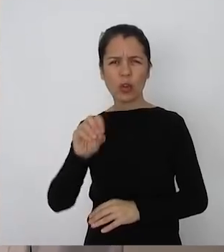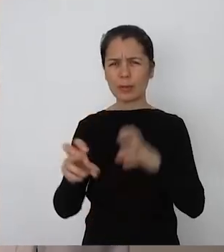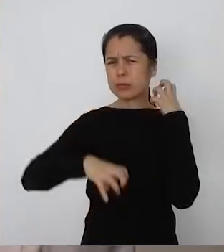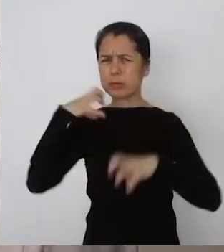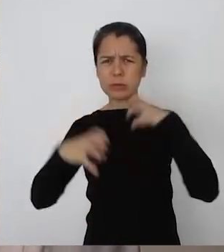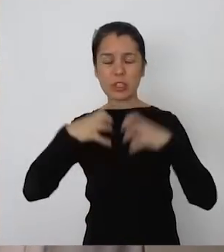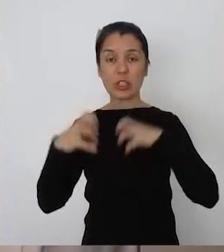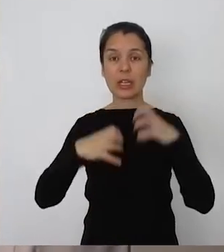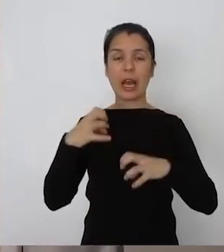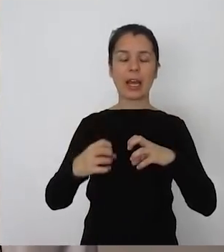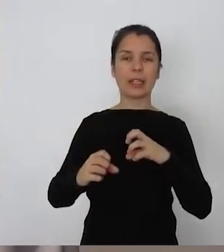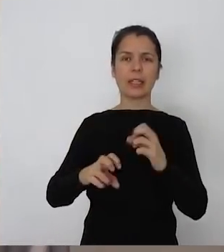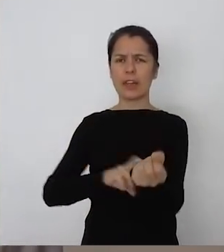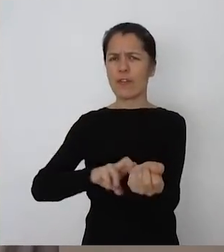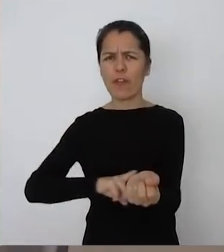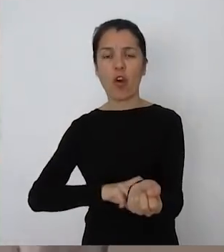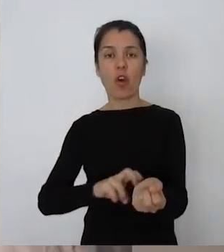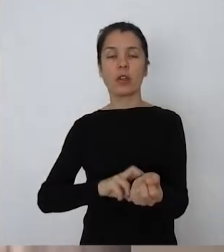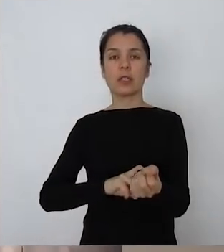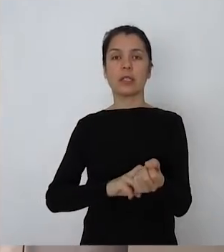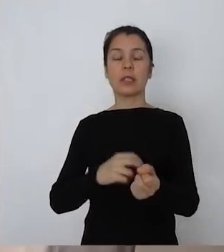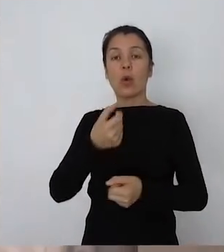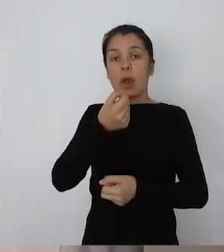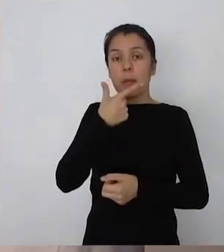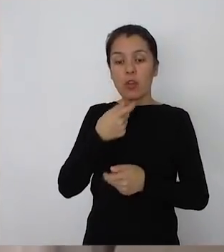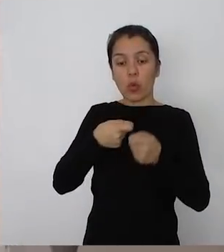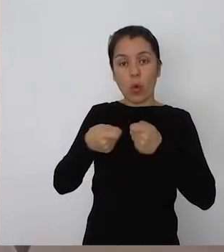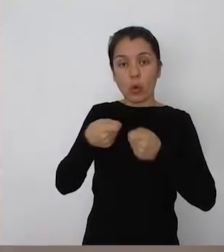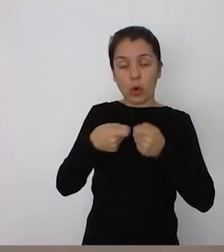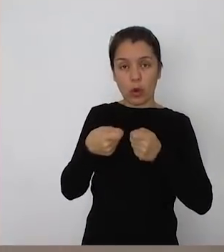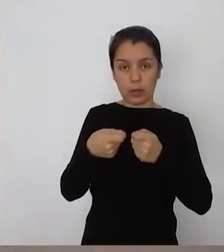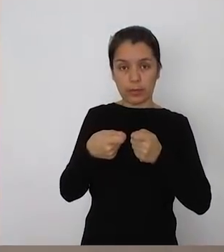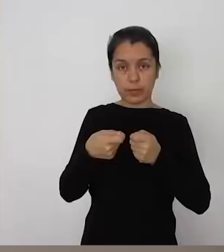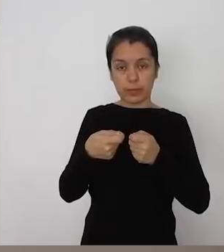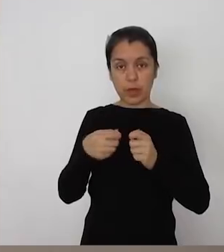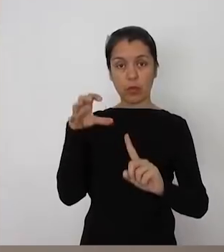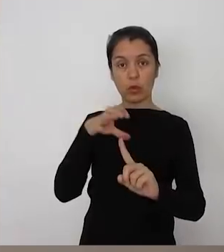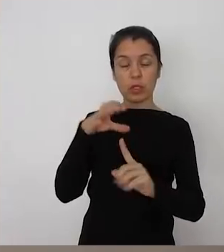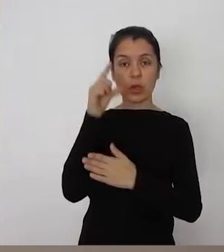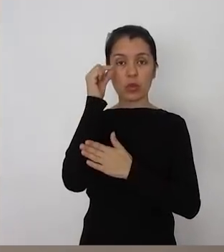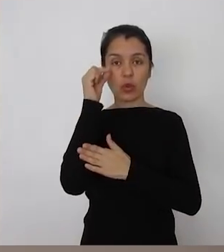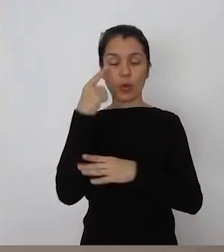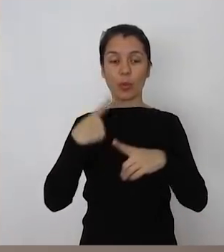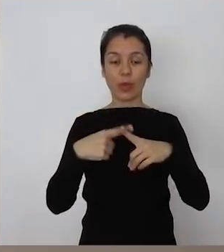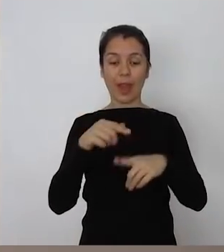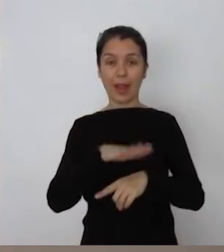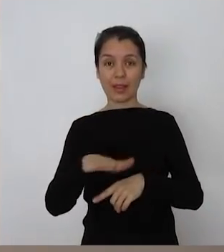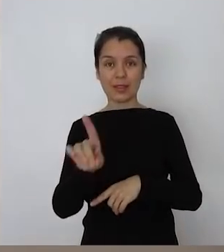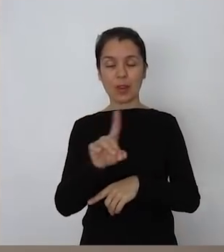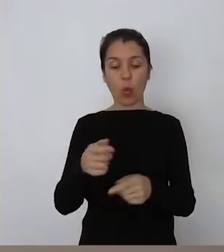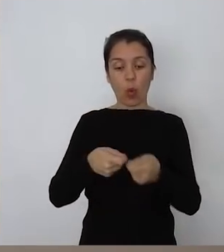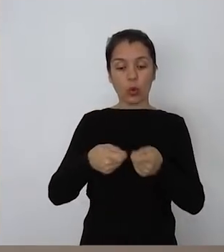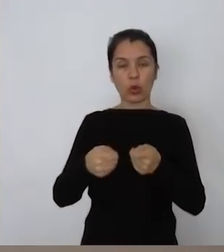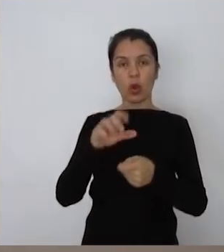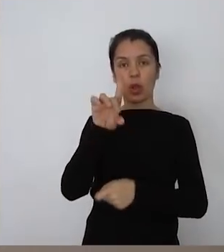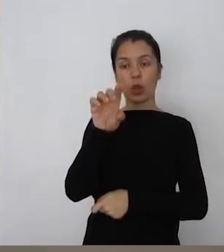via mesocortical, vamos começar com a mesolímbica, que é mais importante, porque aqui a via mesolímbica é que ela vai gerar os delírios e alucinações no